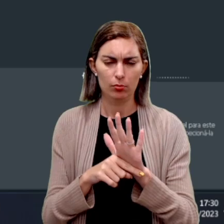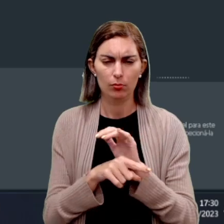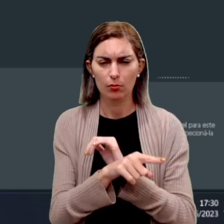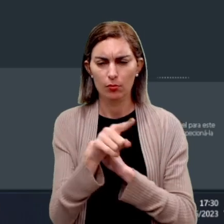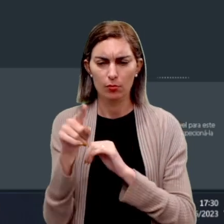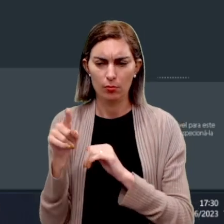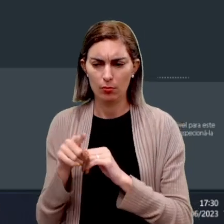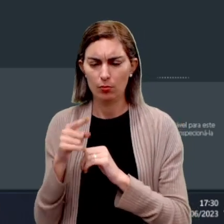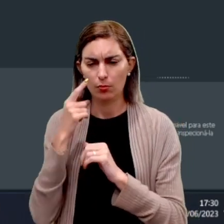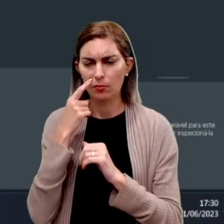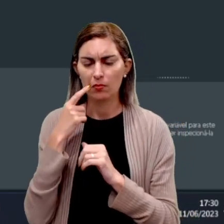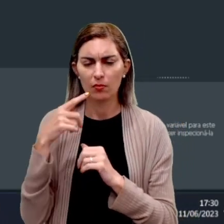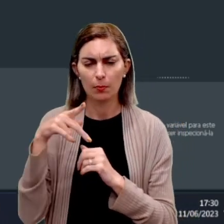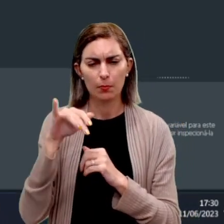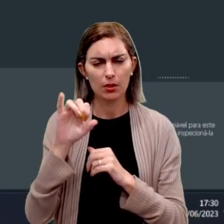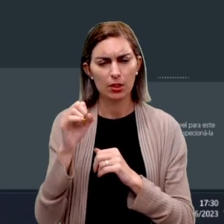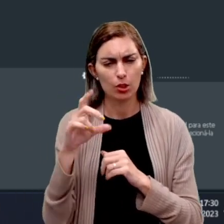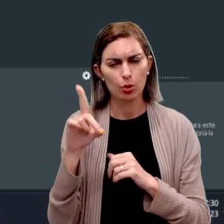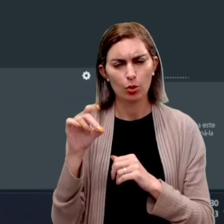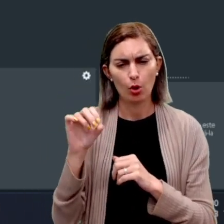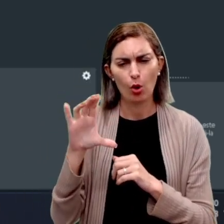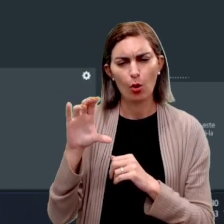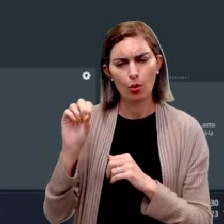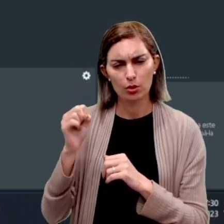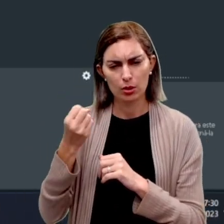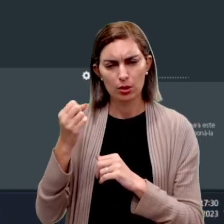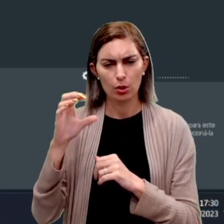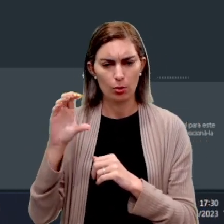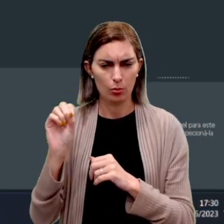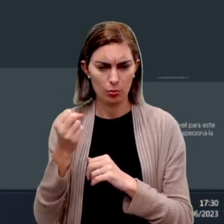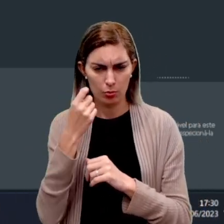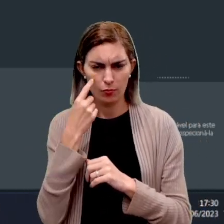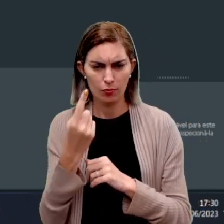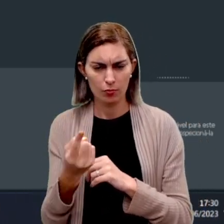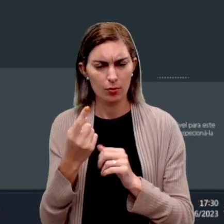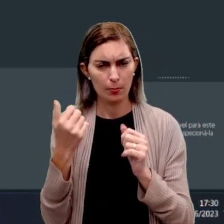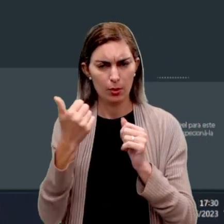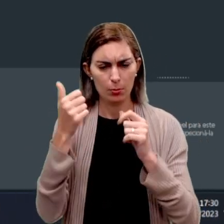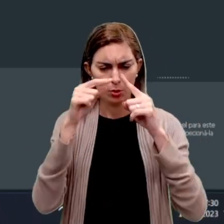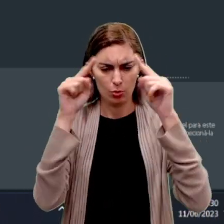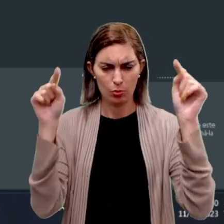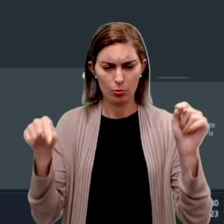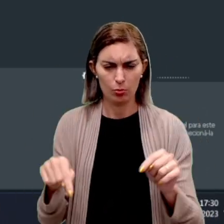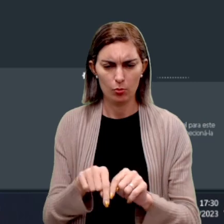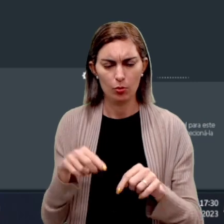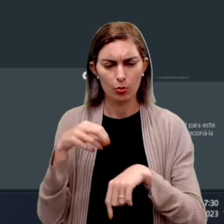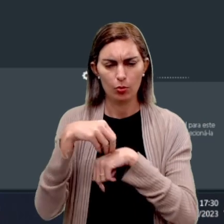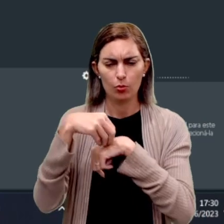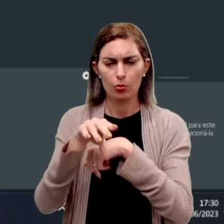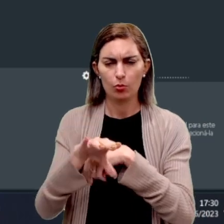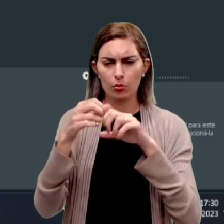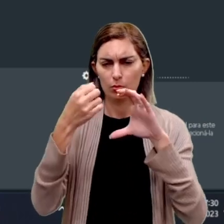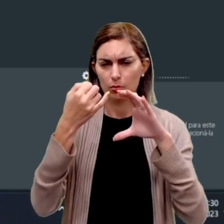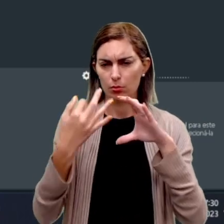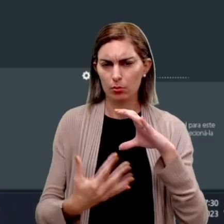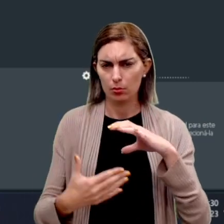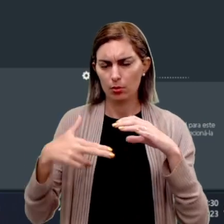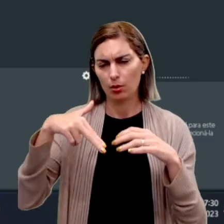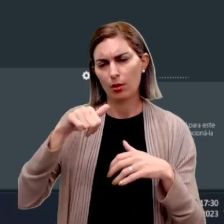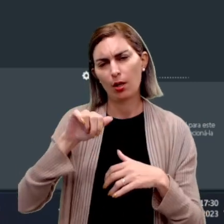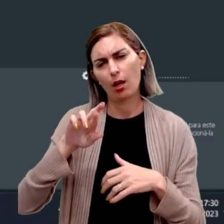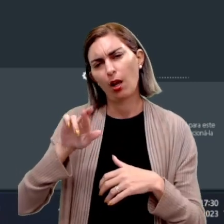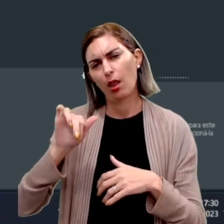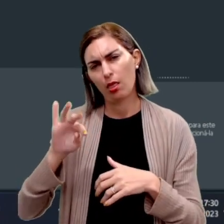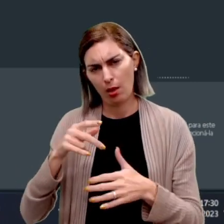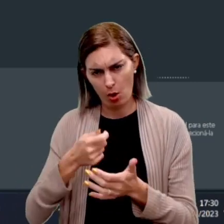no pseudocódigo, vocês vejam que nesse primeiro bloco eu coloquei a descrição narrativa. Isso é